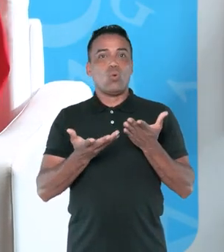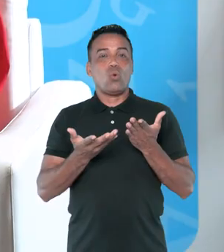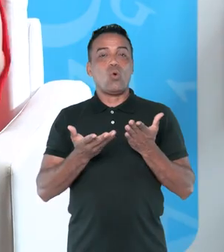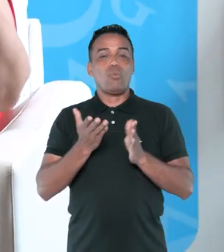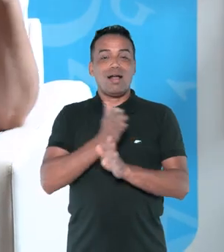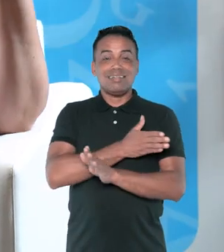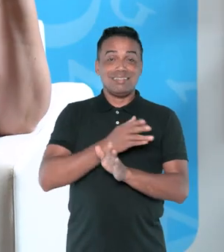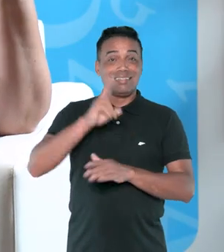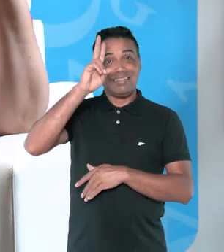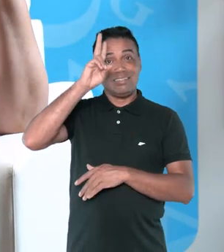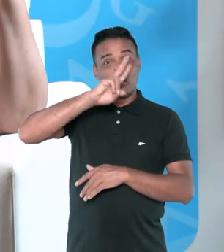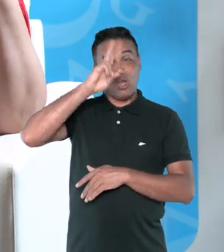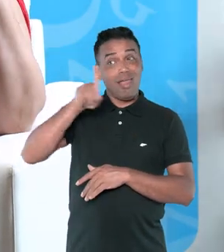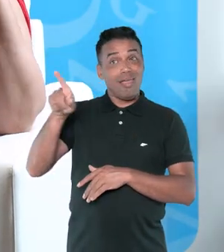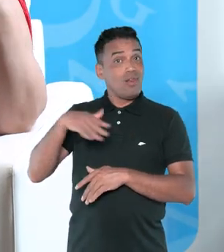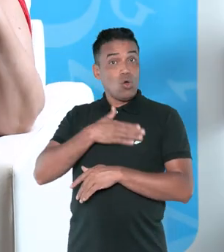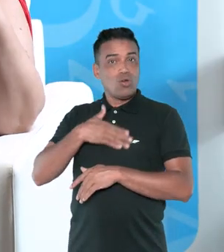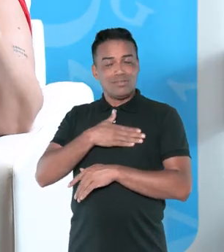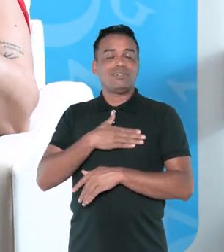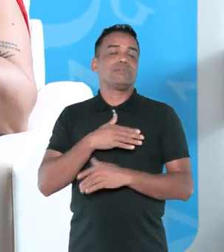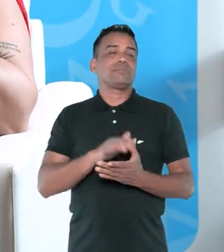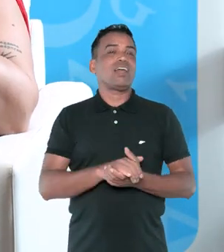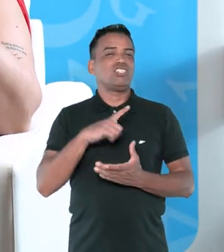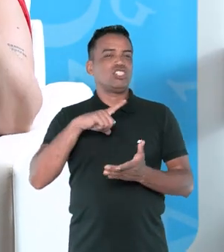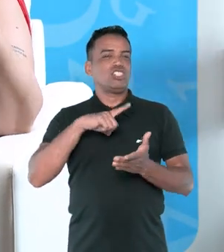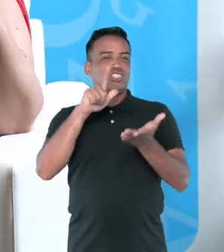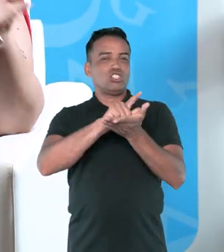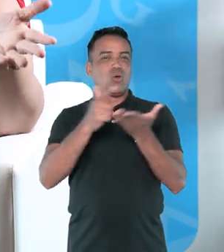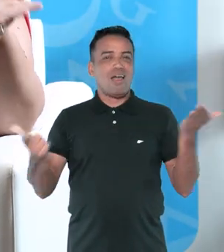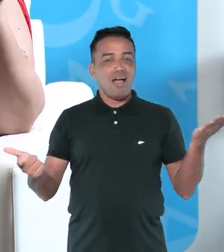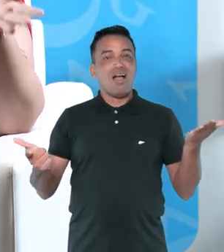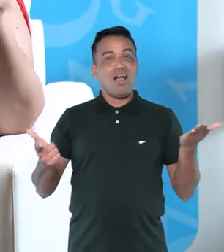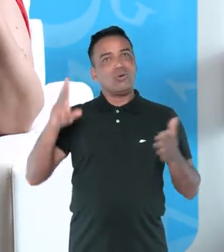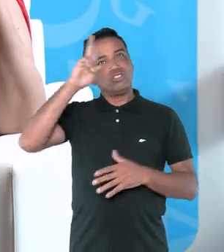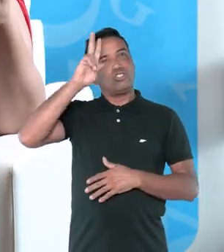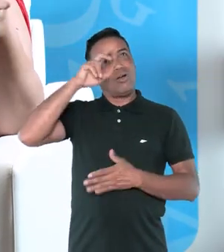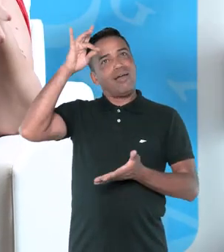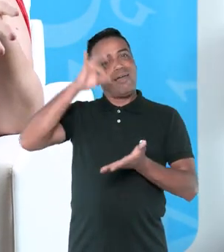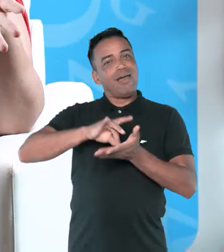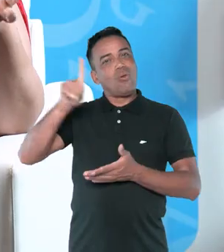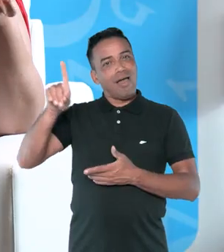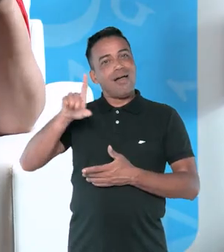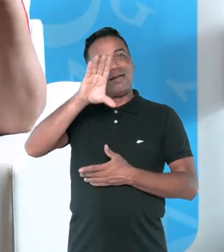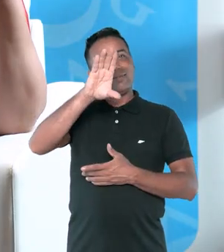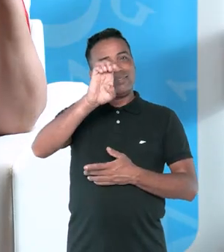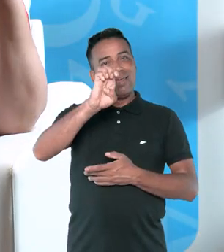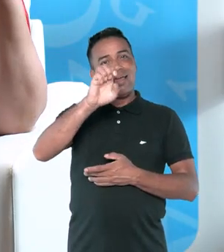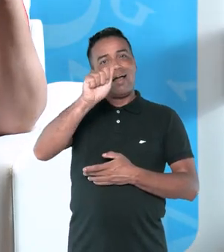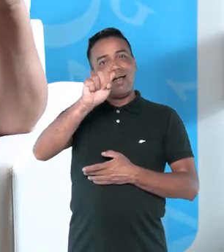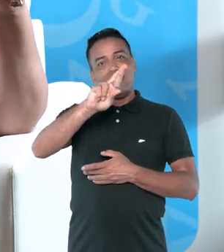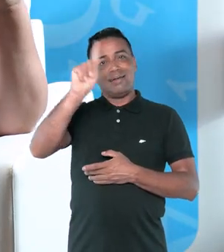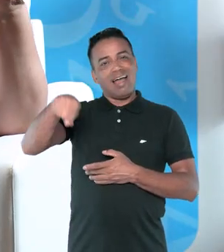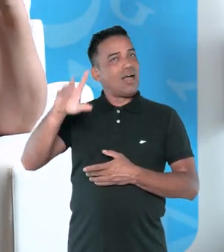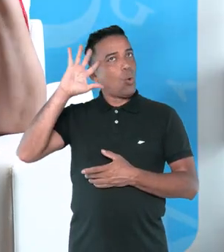que agradasse o Gabriel Garcia Marques. E aí eu tinha recorte de jornal, eu lembrei de uma história real lá do Ceará, onde acontece de tudo, uma